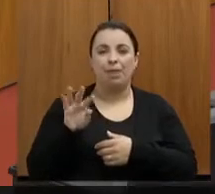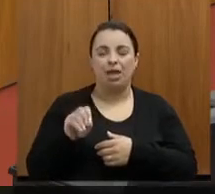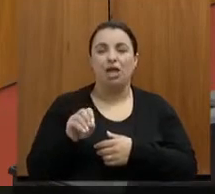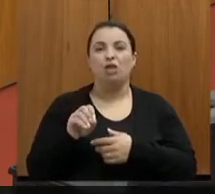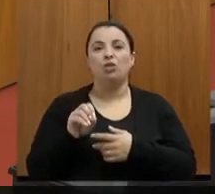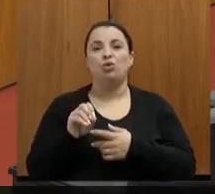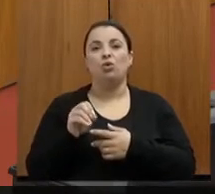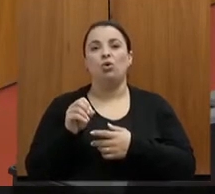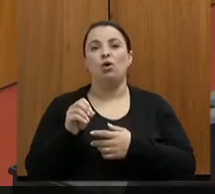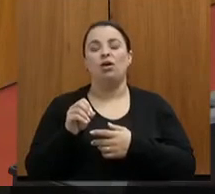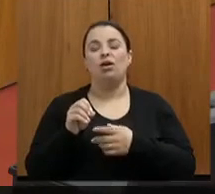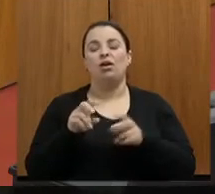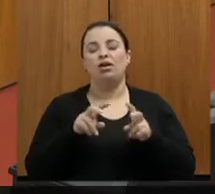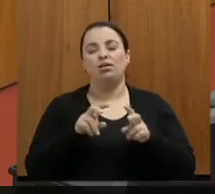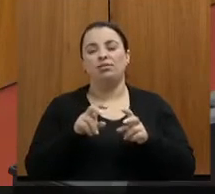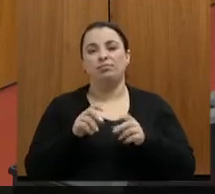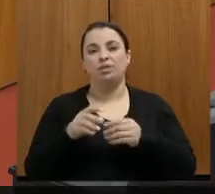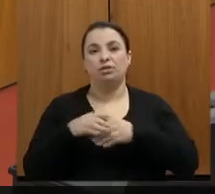os presentes aqui hoje.